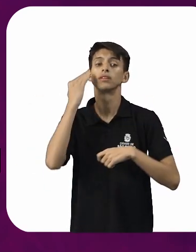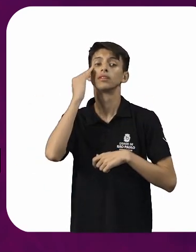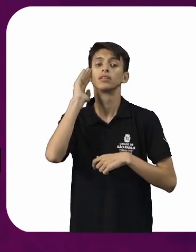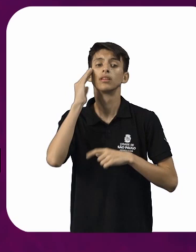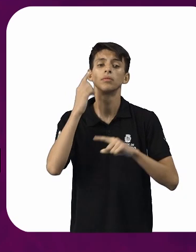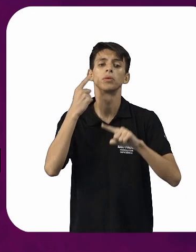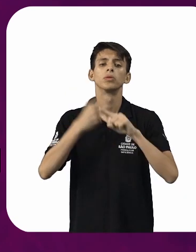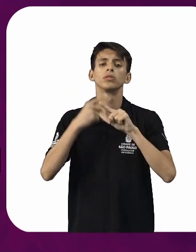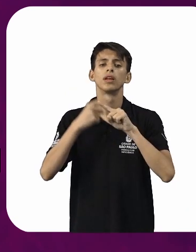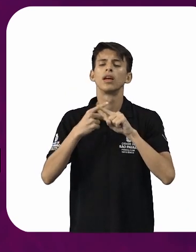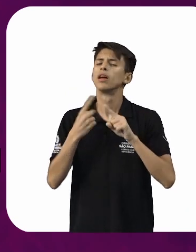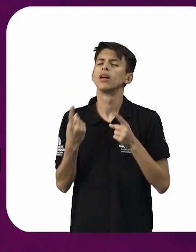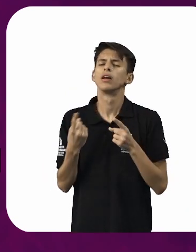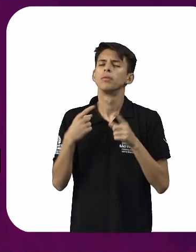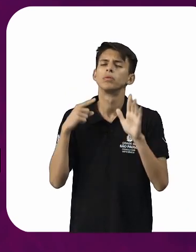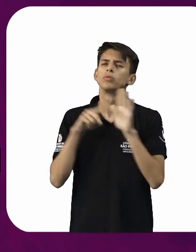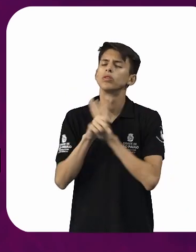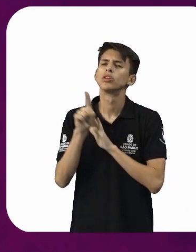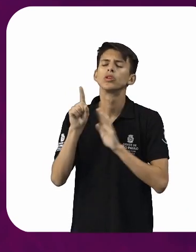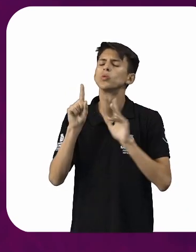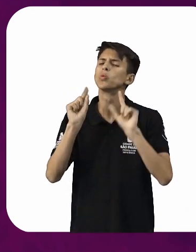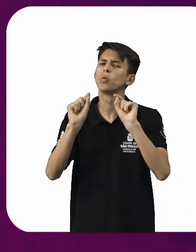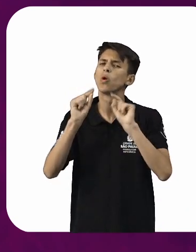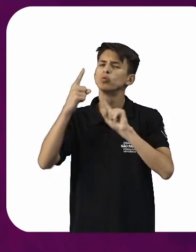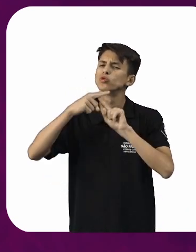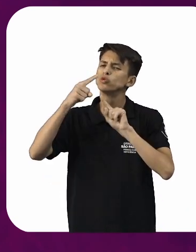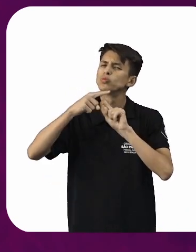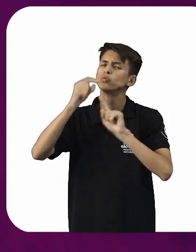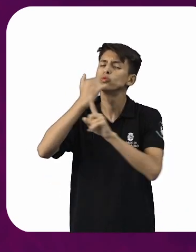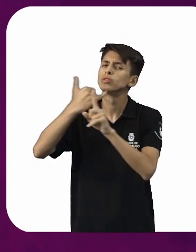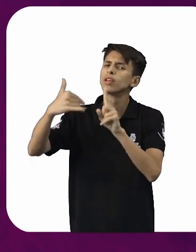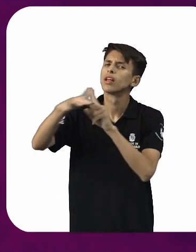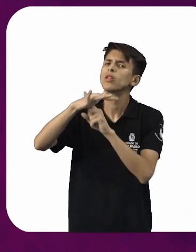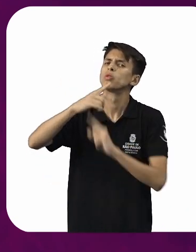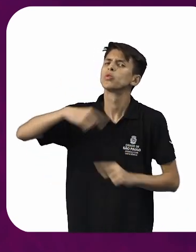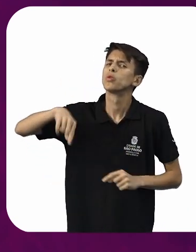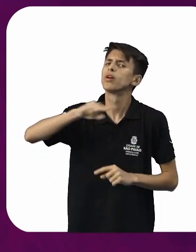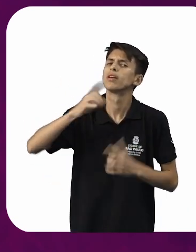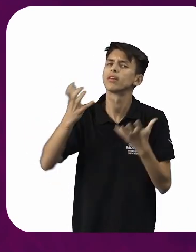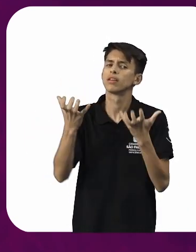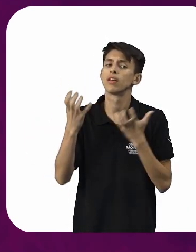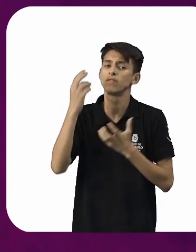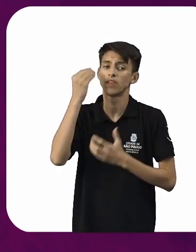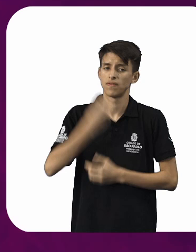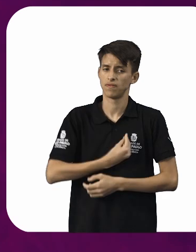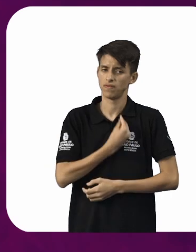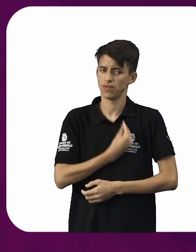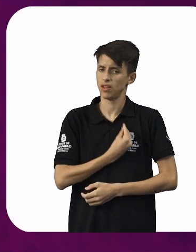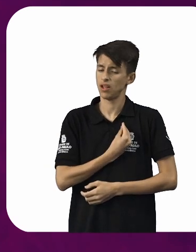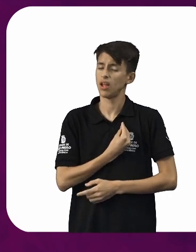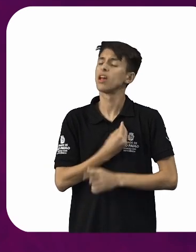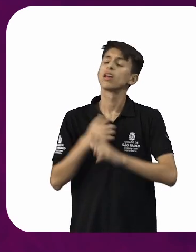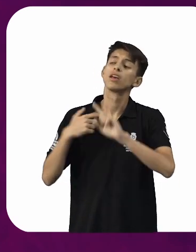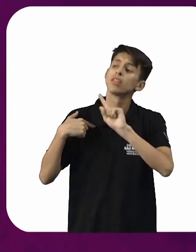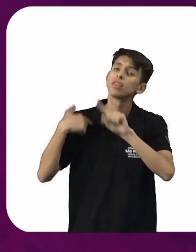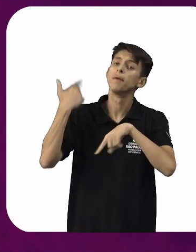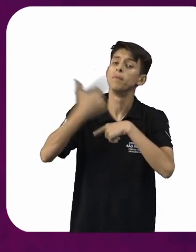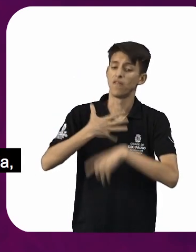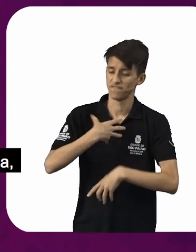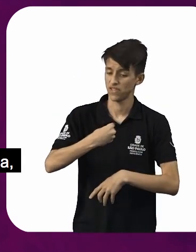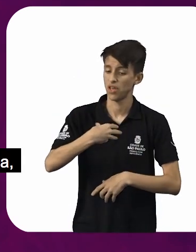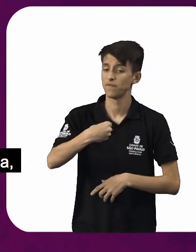e se perguntar que tipo de sociedade que a gente quer viver e que tipo de sociedade a gente quer deixar para as próximas